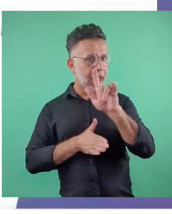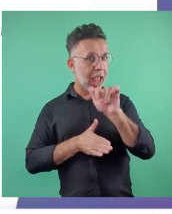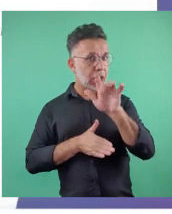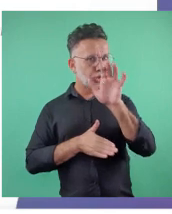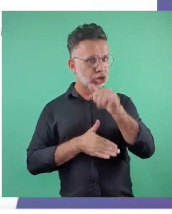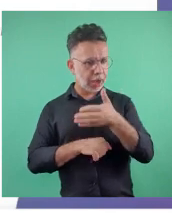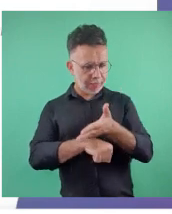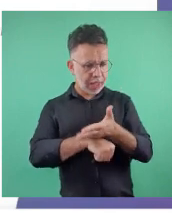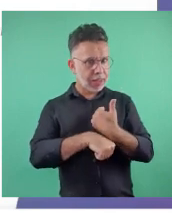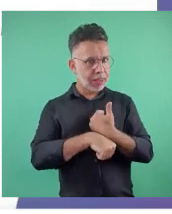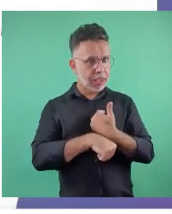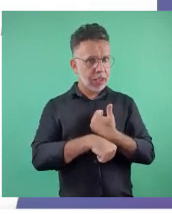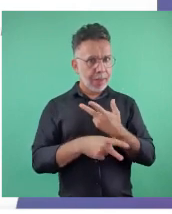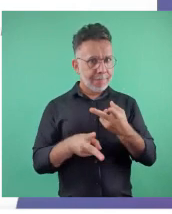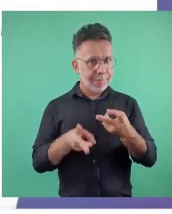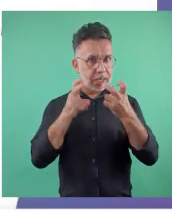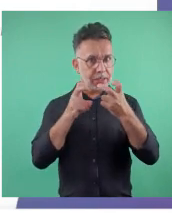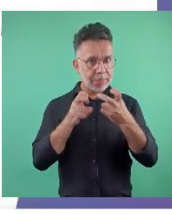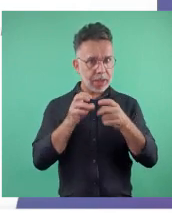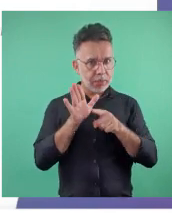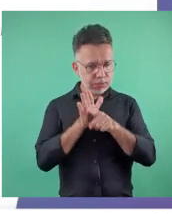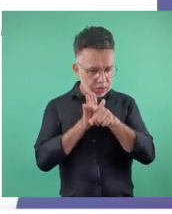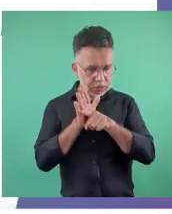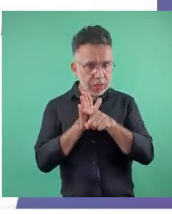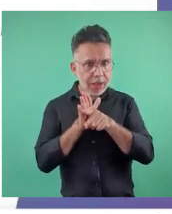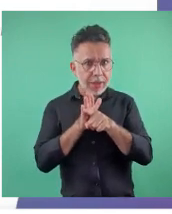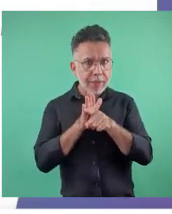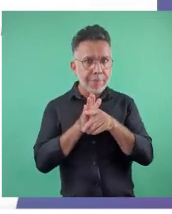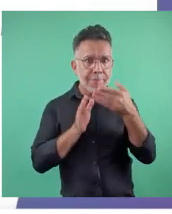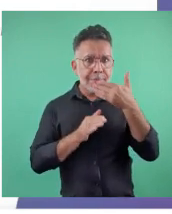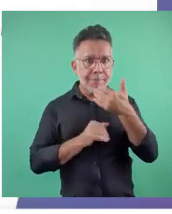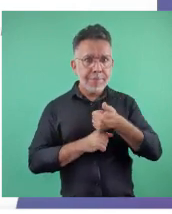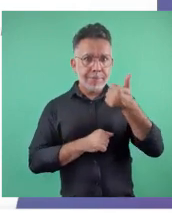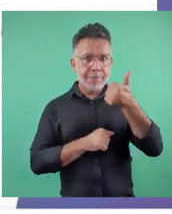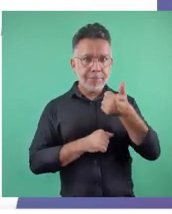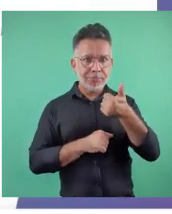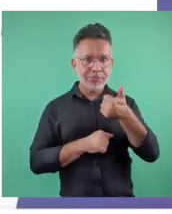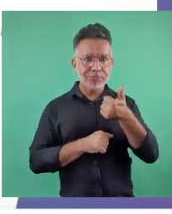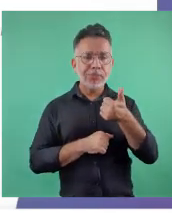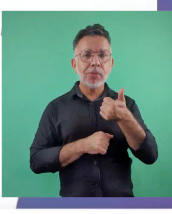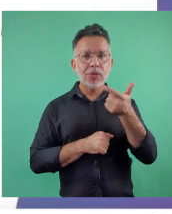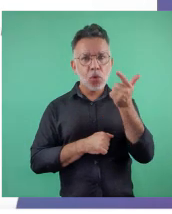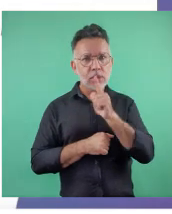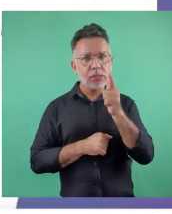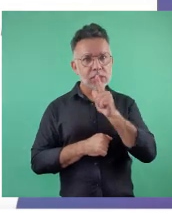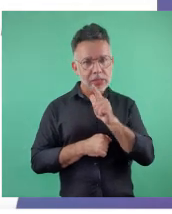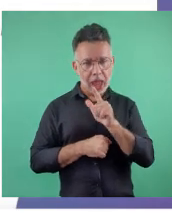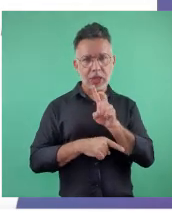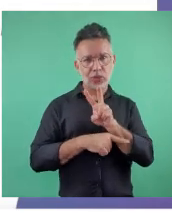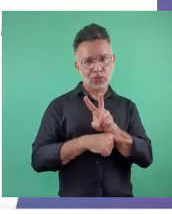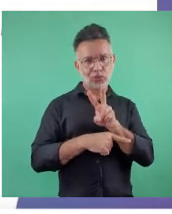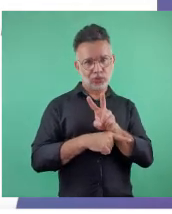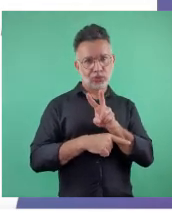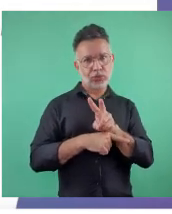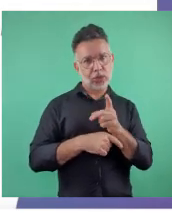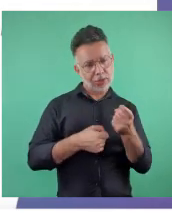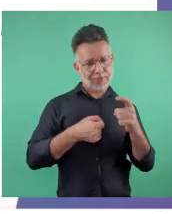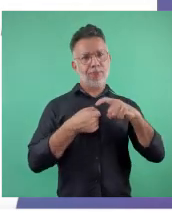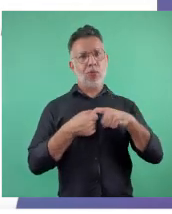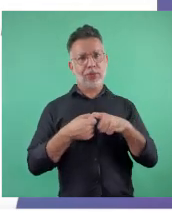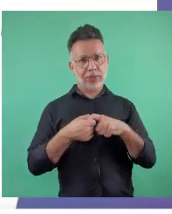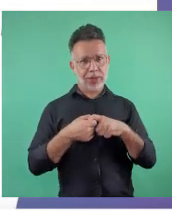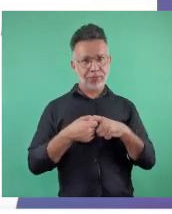Recomendações. Primeiro, triagem, extremamente importante. Quanto mais cedo forem realizadas as triagens,